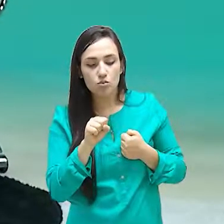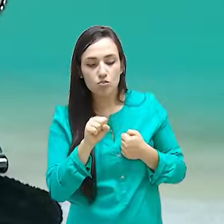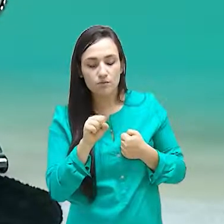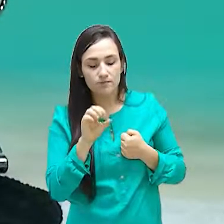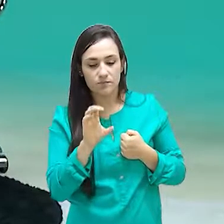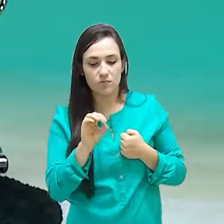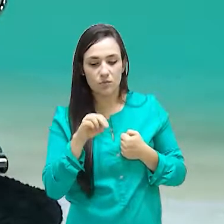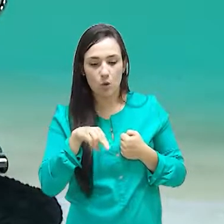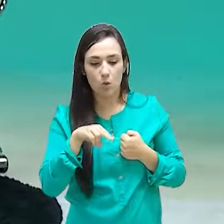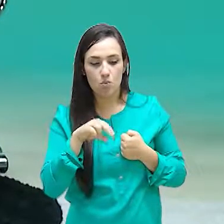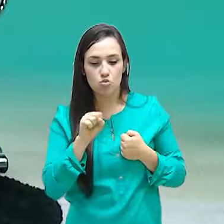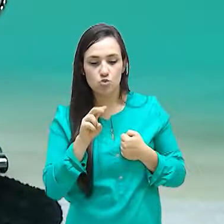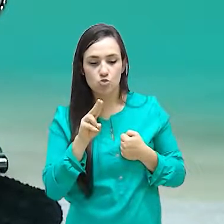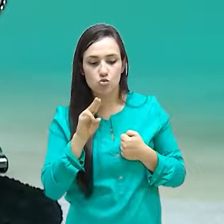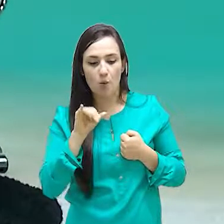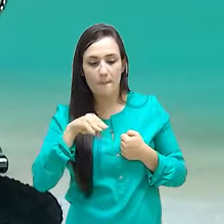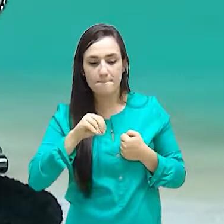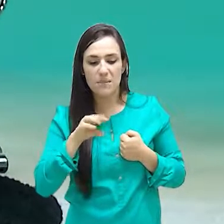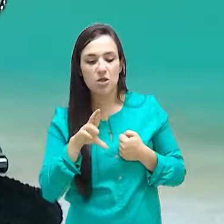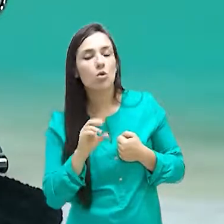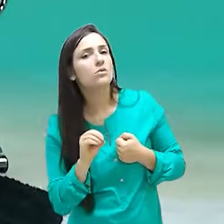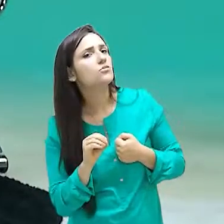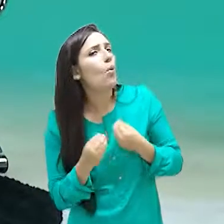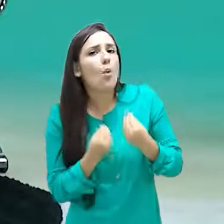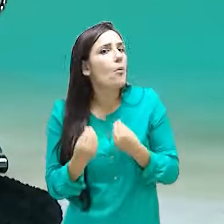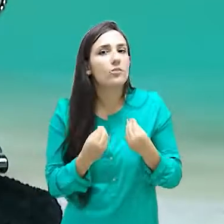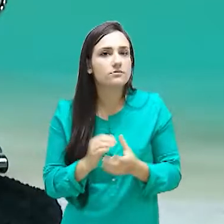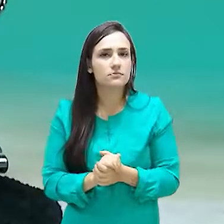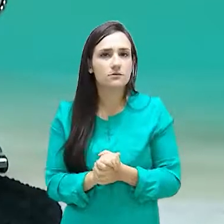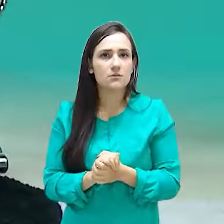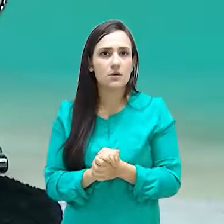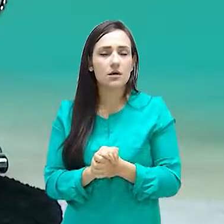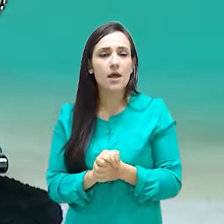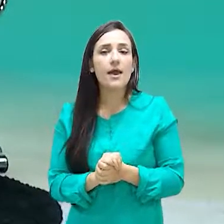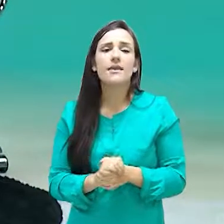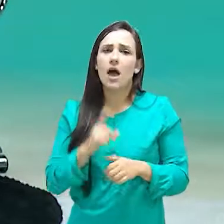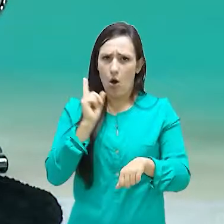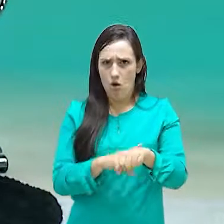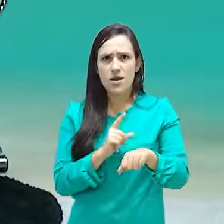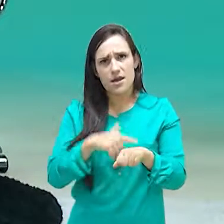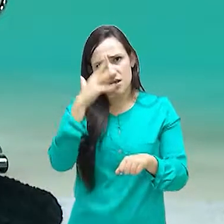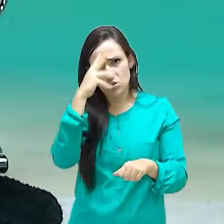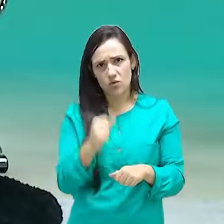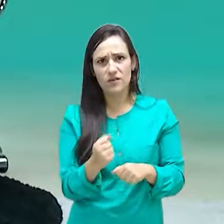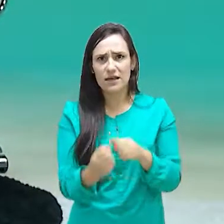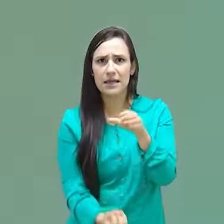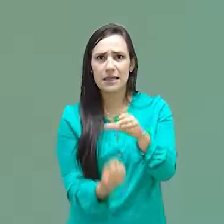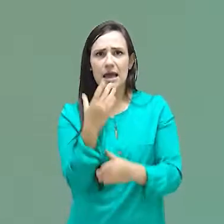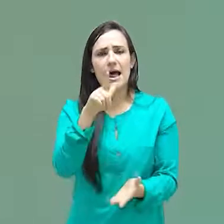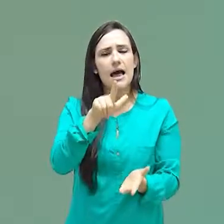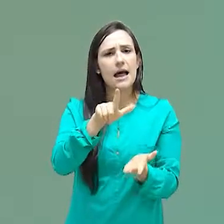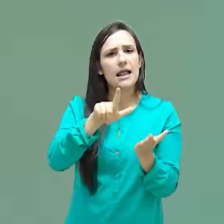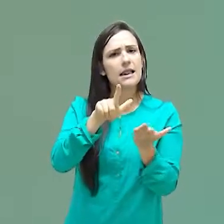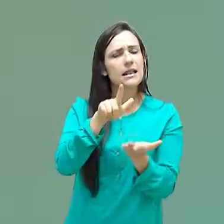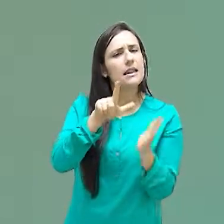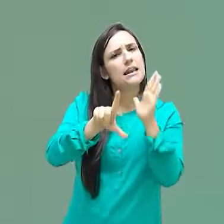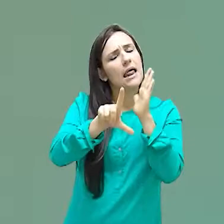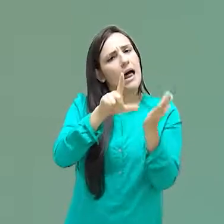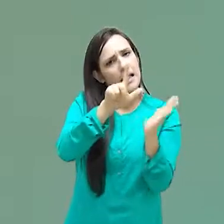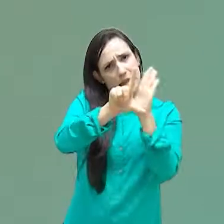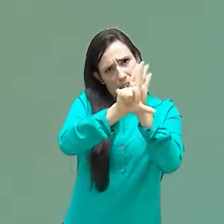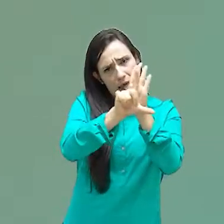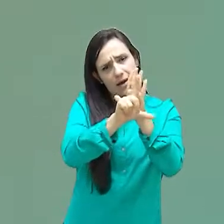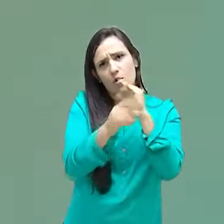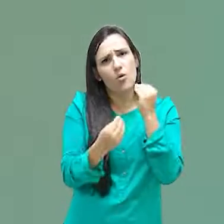que a partir do momento que a gente tem decidido que vai publicar uma consolidação dentro da Assembleia Legislativa, a divisão desse trabalho, o processo